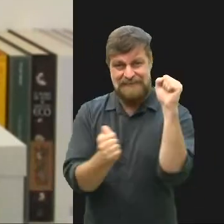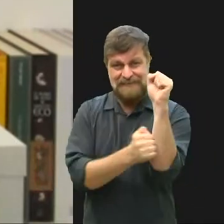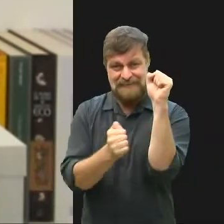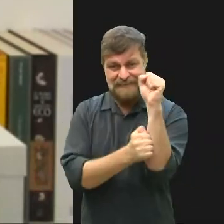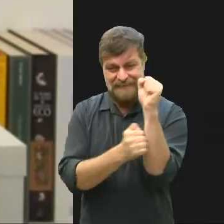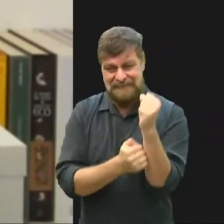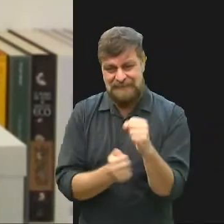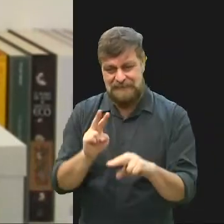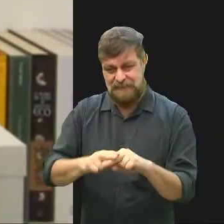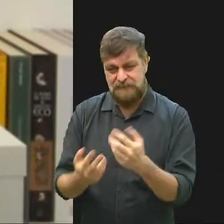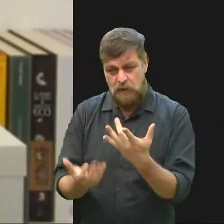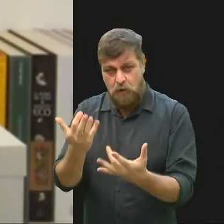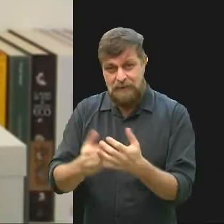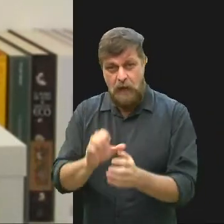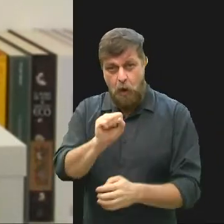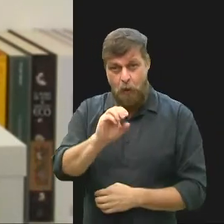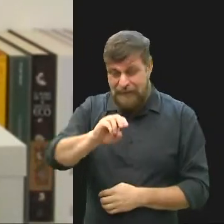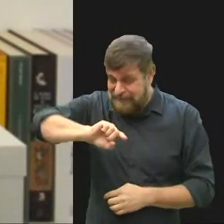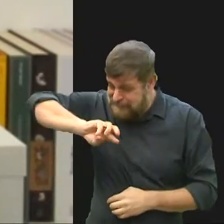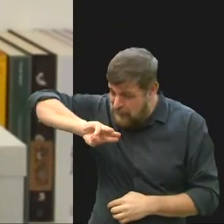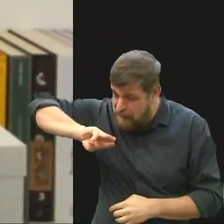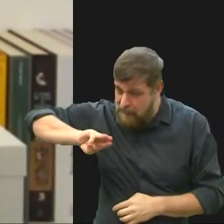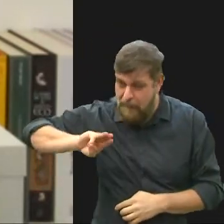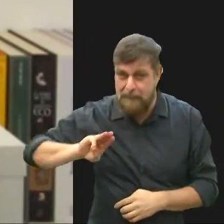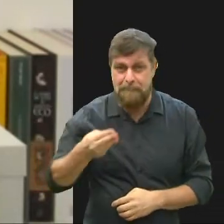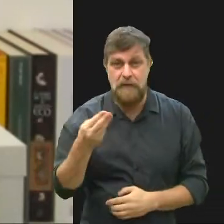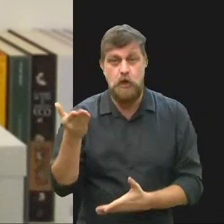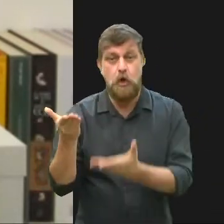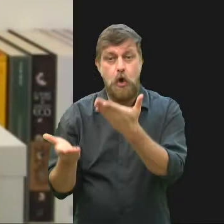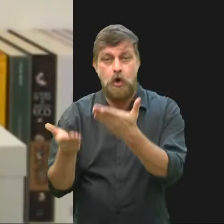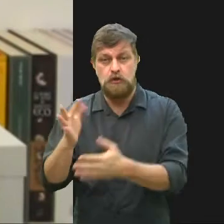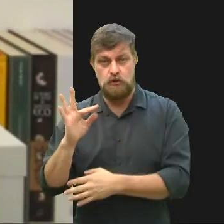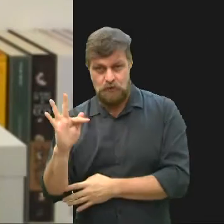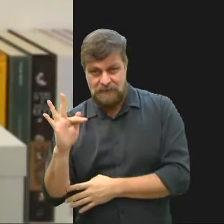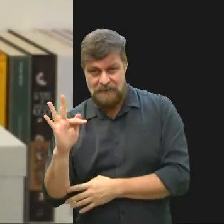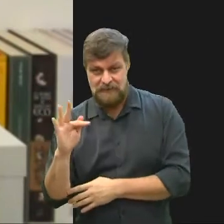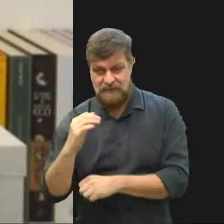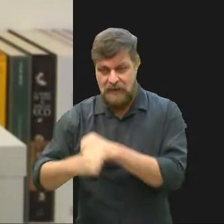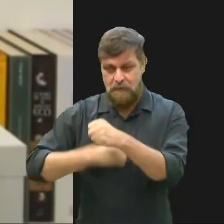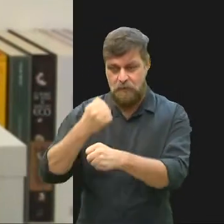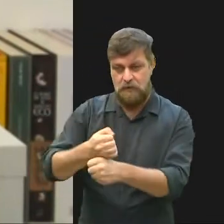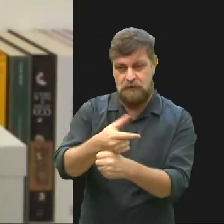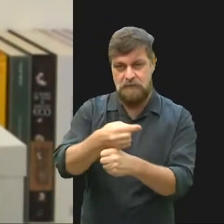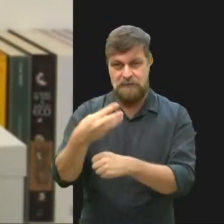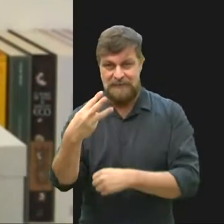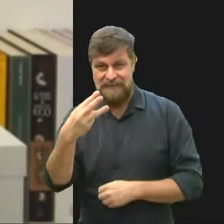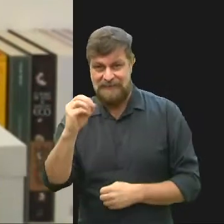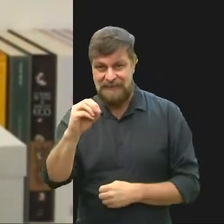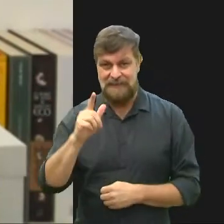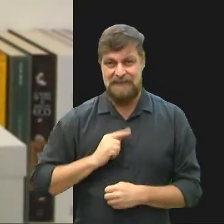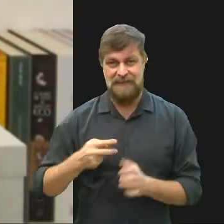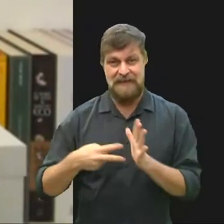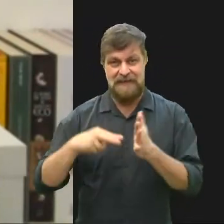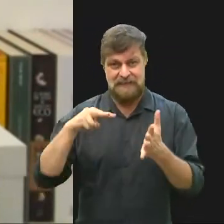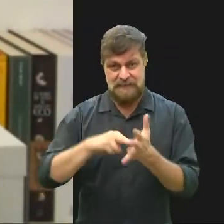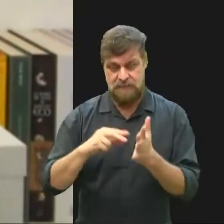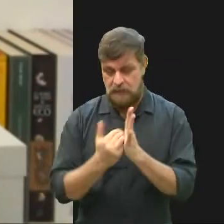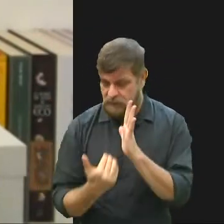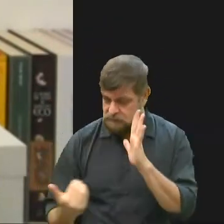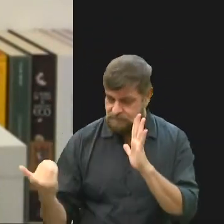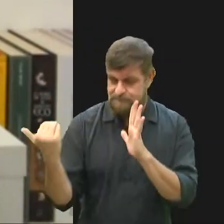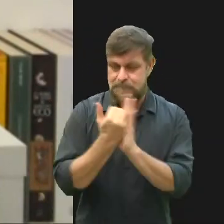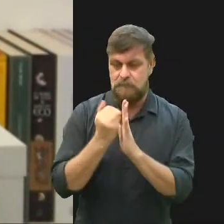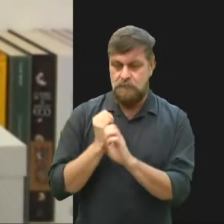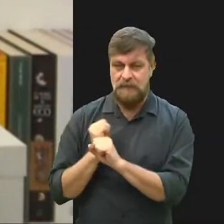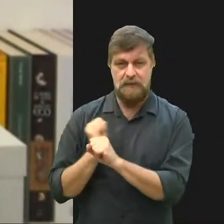cerca de 80 milhões de toneladas para o ano de 2030, o que representa uma taxa de crescimento anual de 0,12%